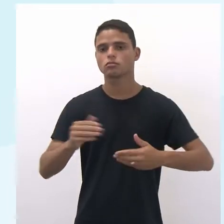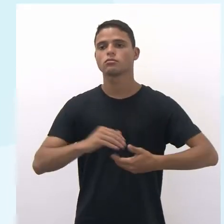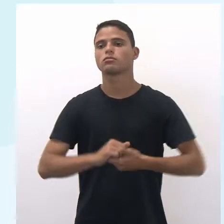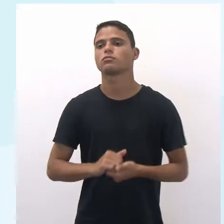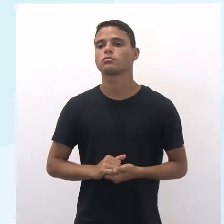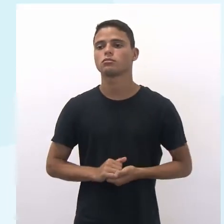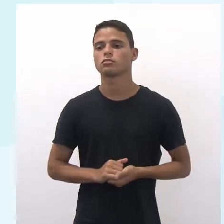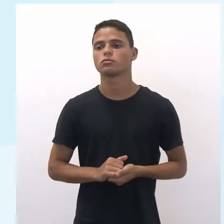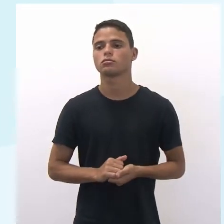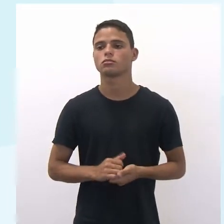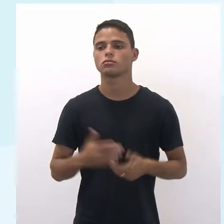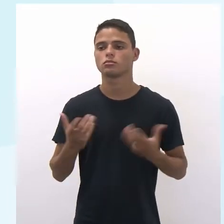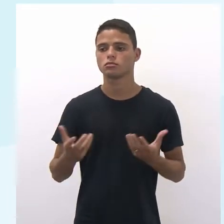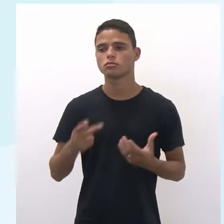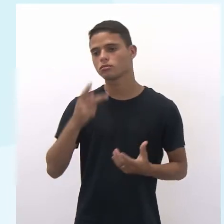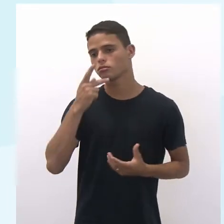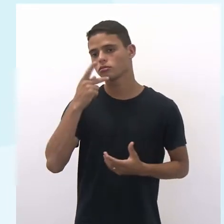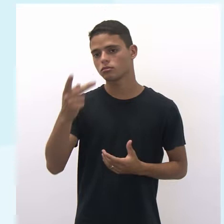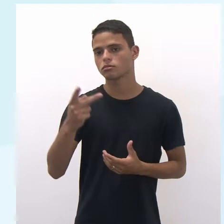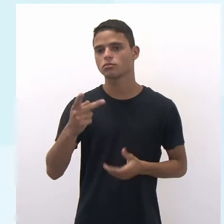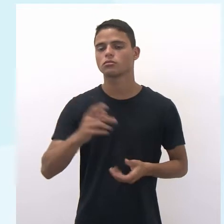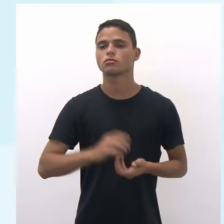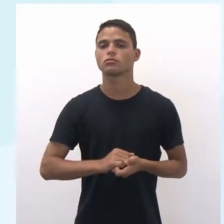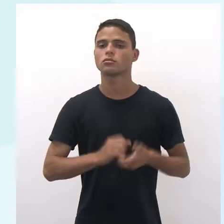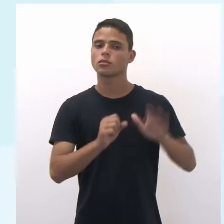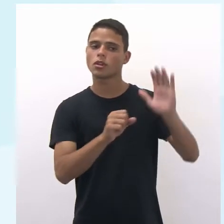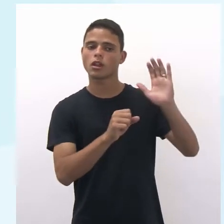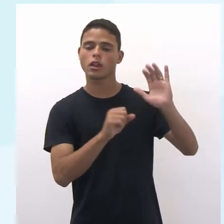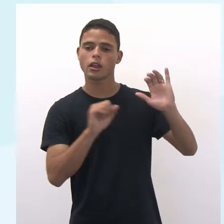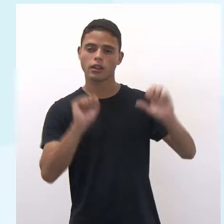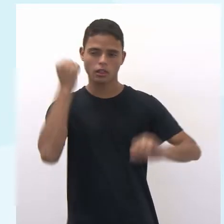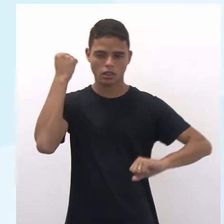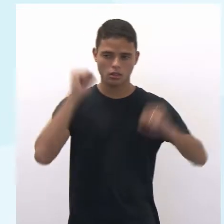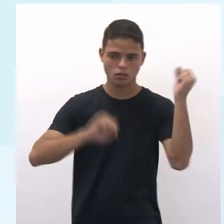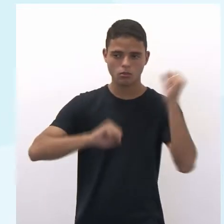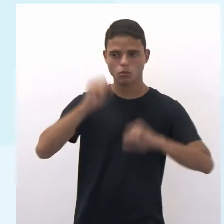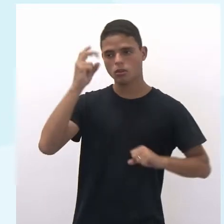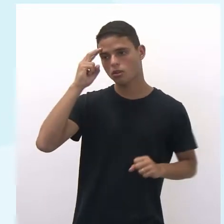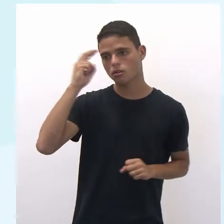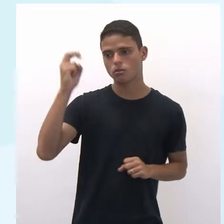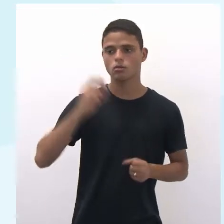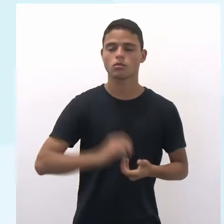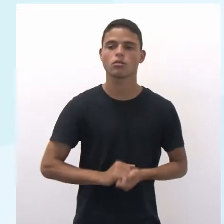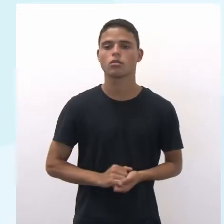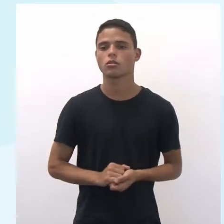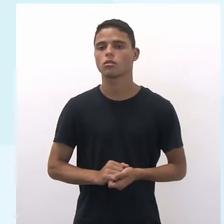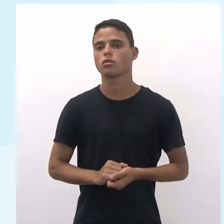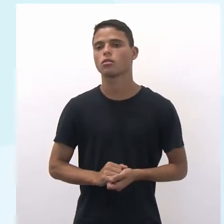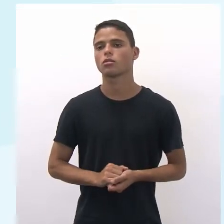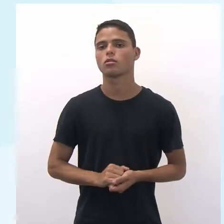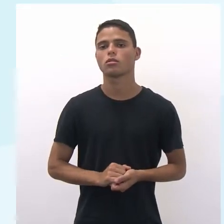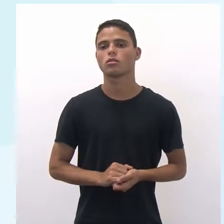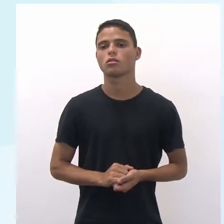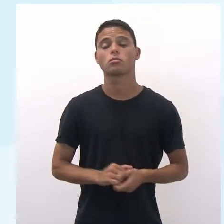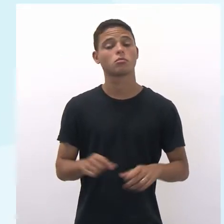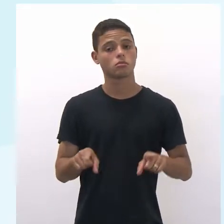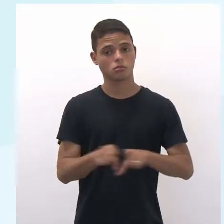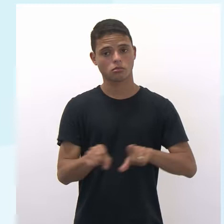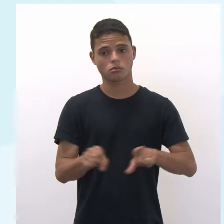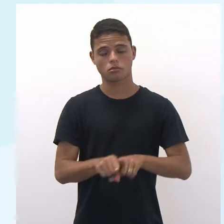Então, eu quero falar sobre indústria cultural. Olha que tema muito bacana da área de sociologia. E emergente, hein? E